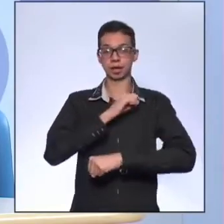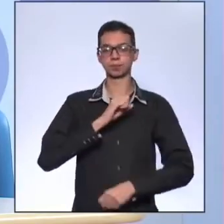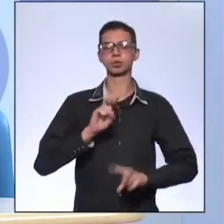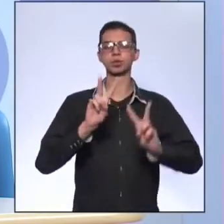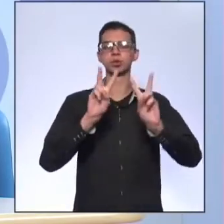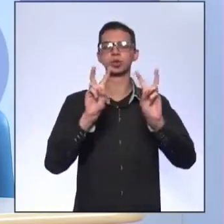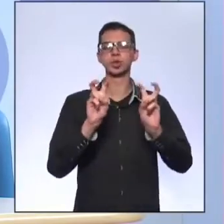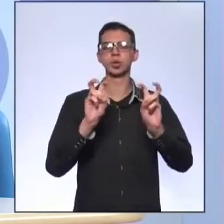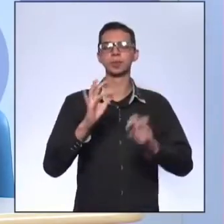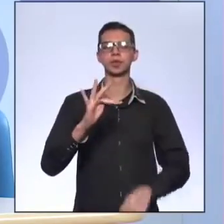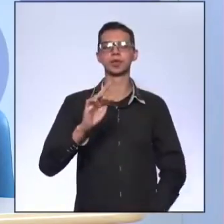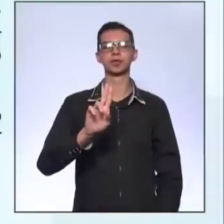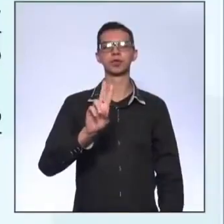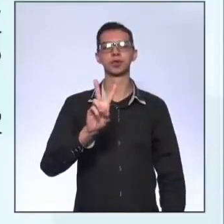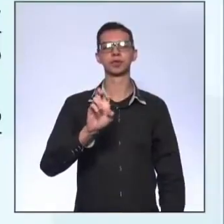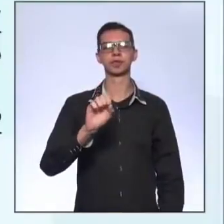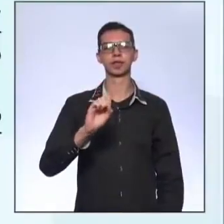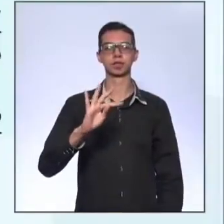vocês, tá?